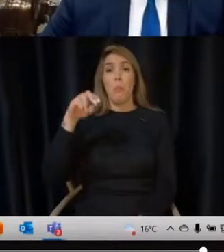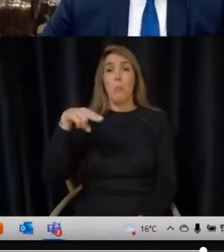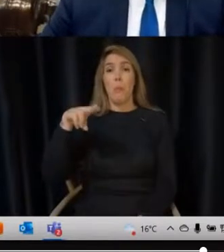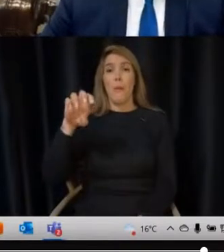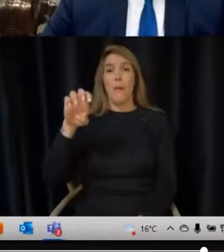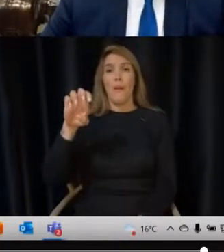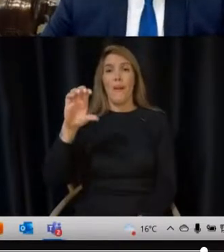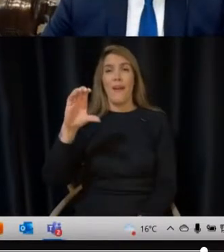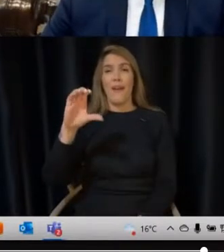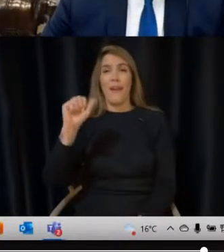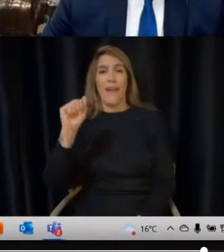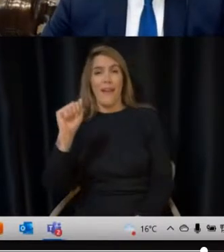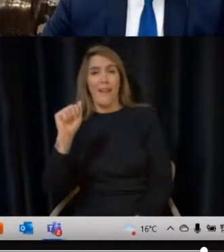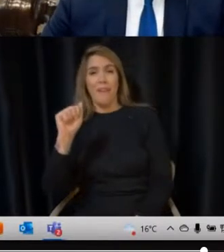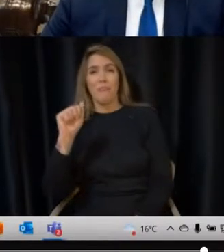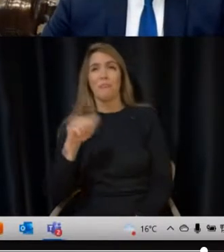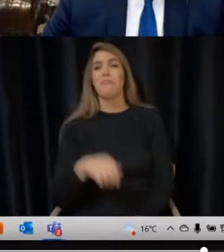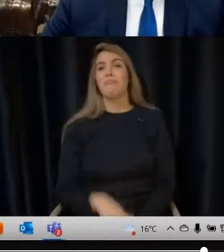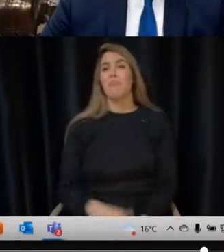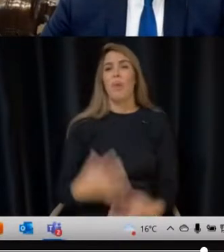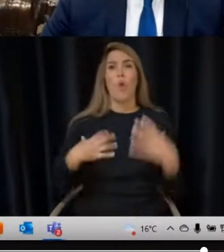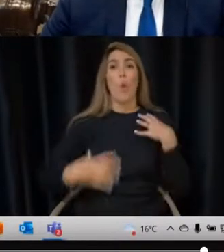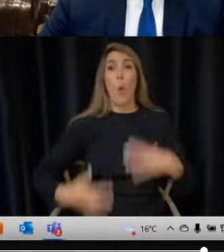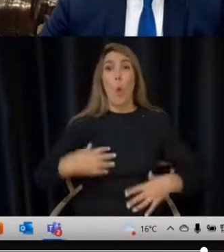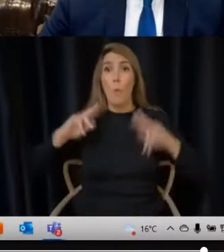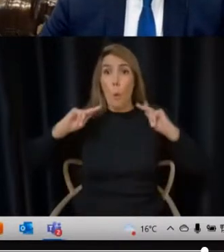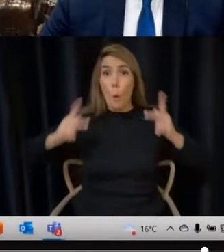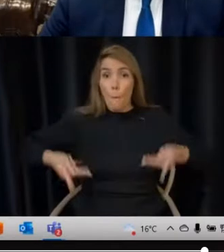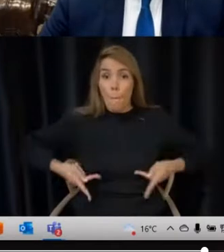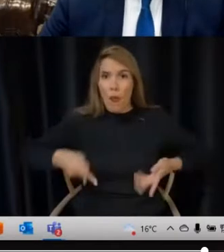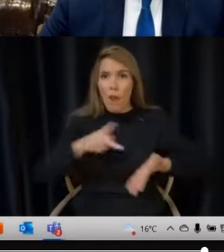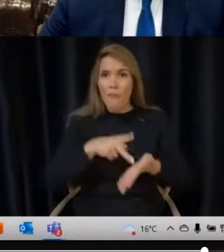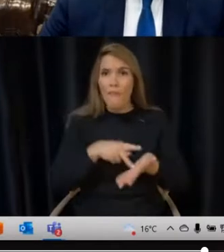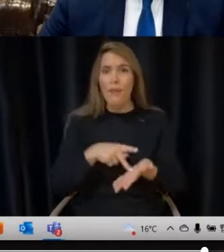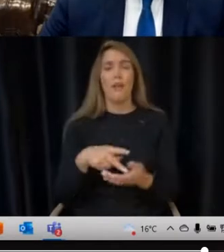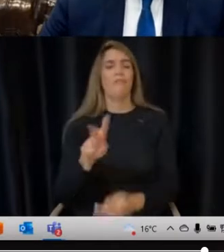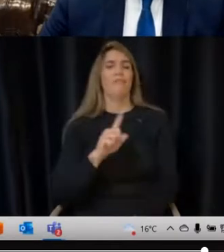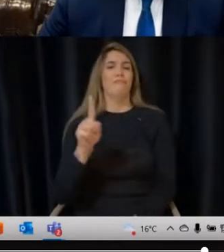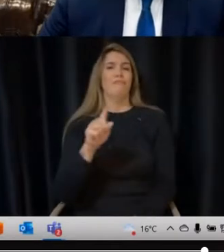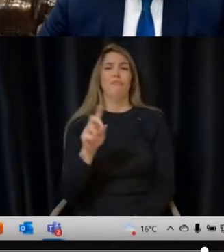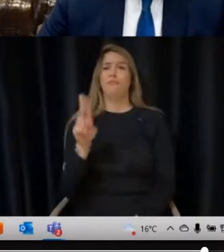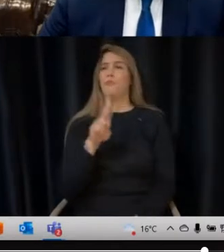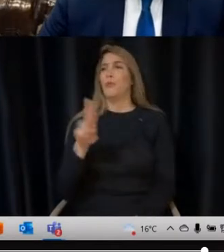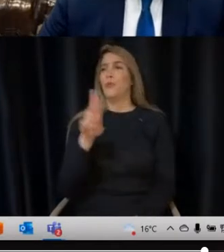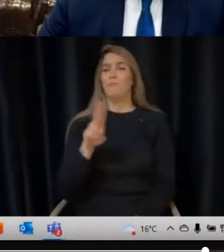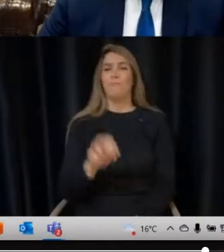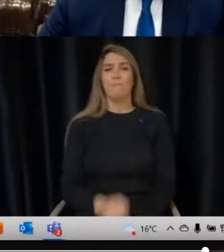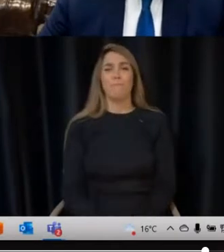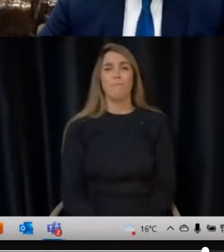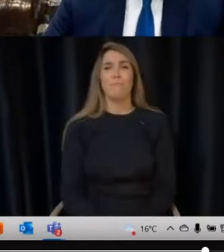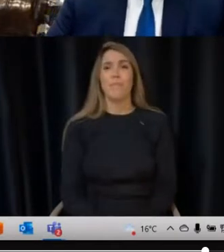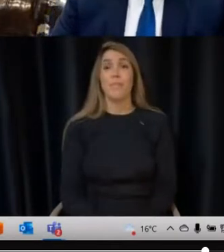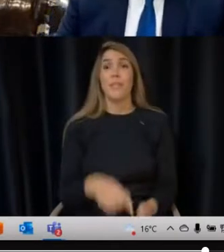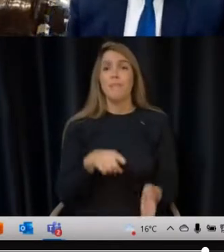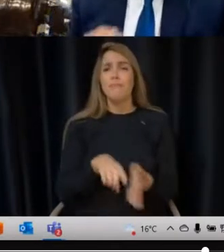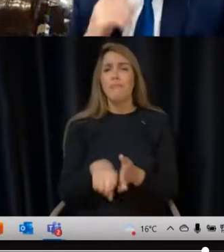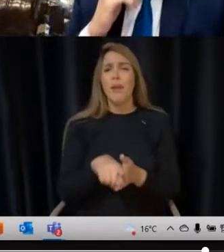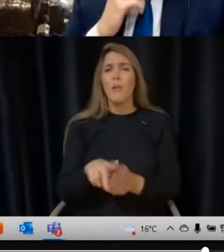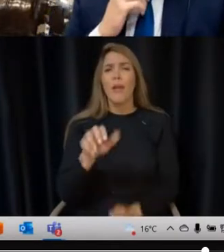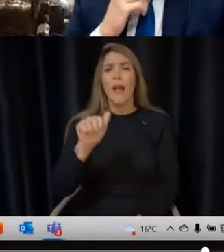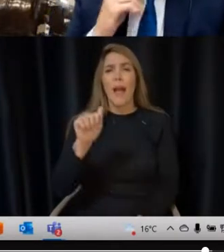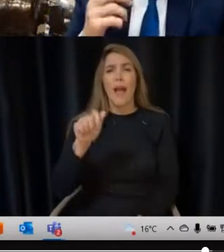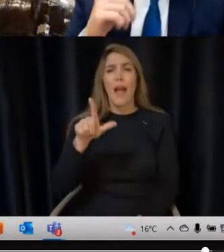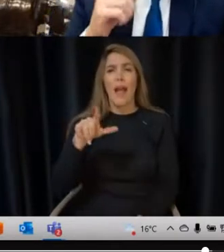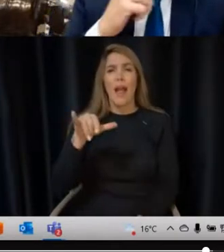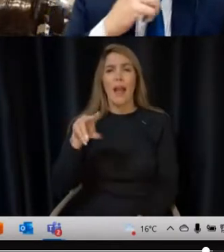mas corpo mesmo de humanos não é mais utilizado. Maravilha. Pergunta da Aline Antunes